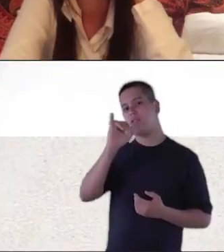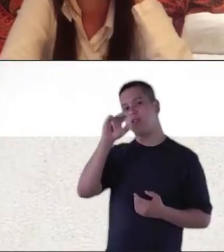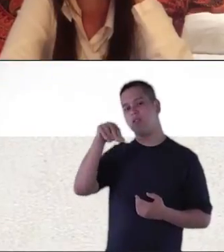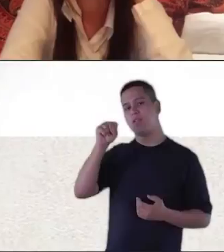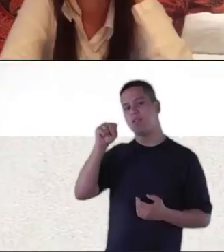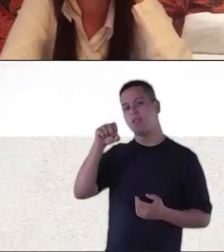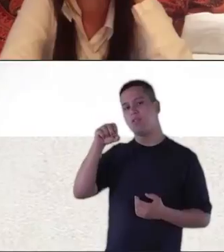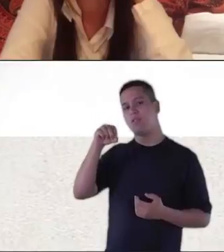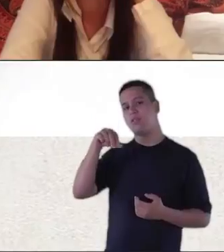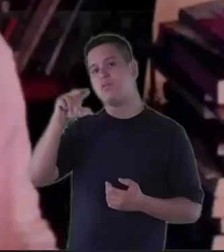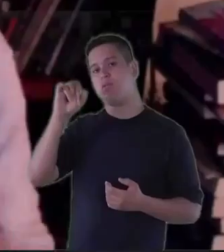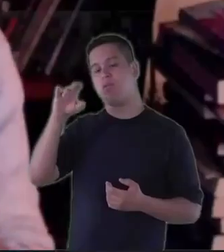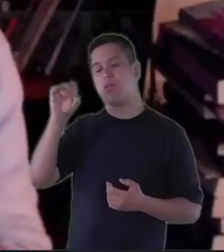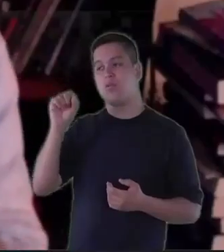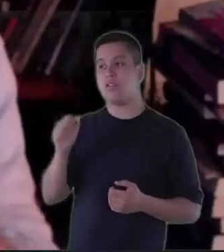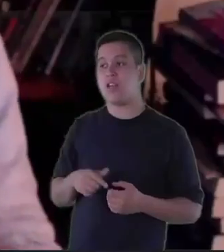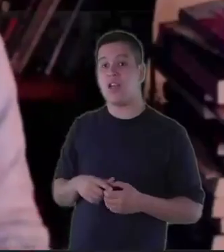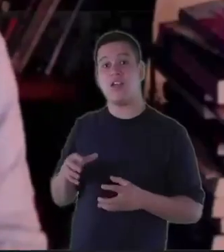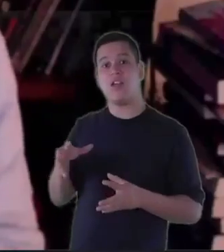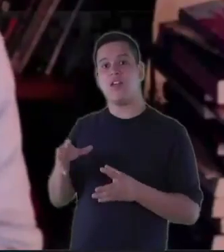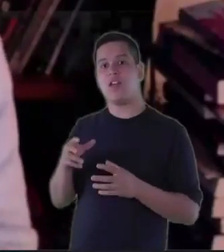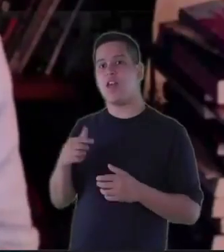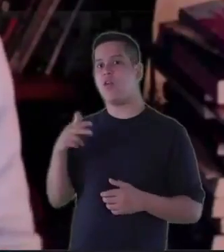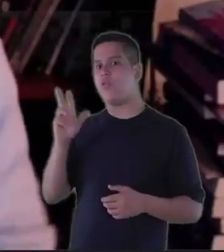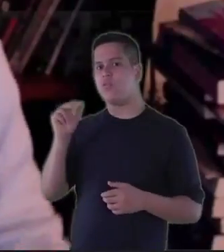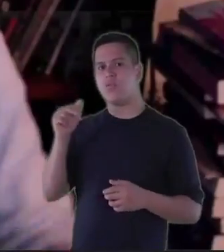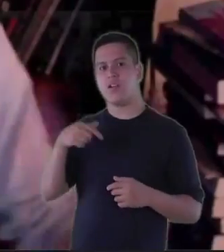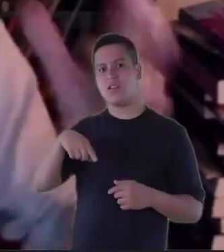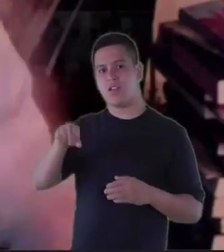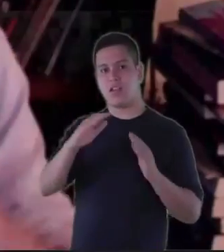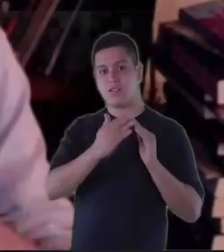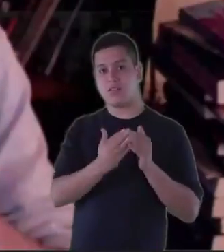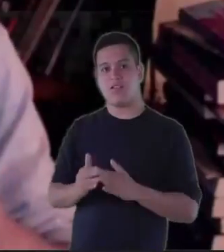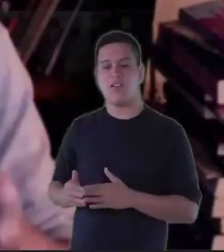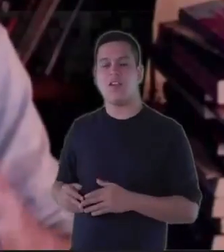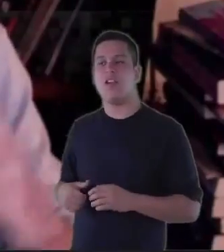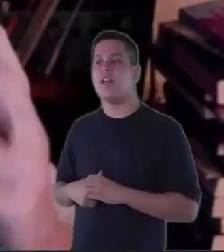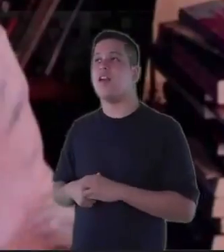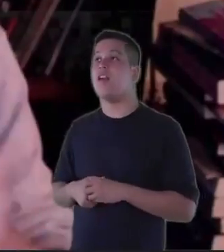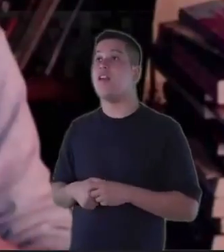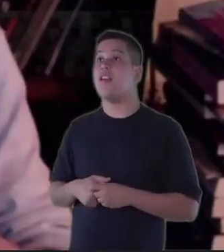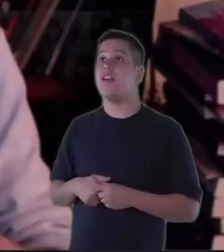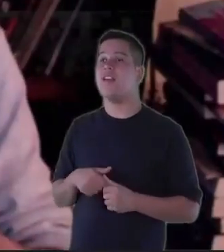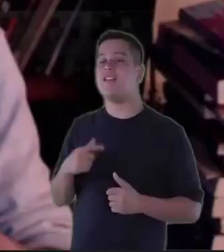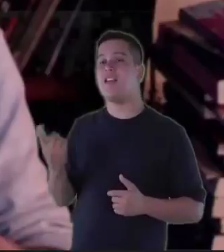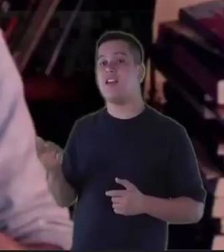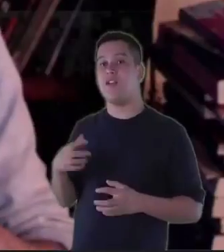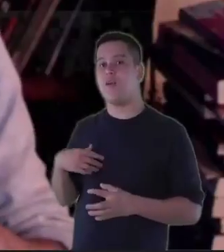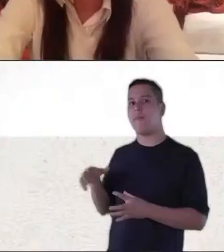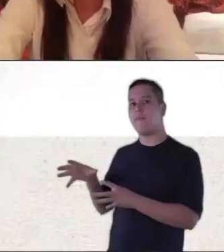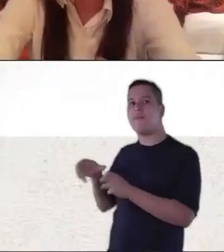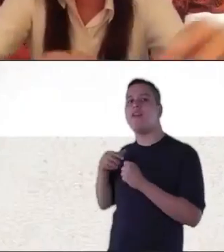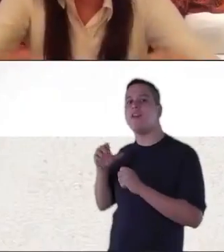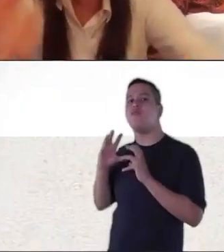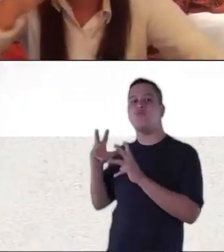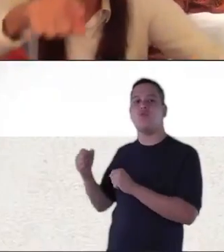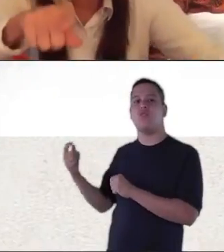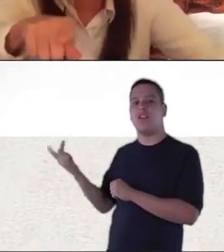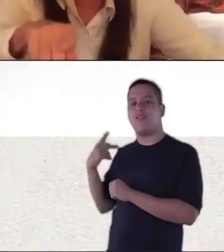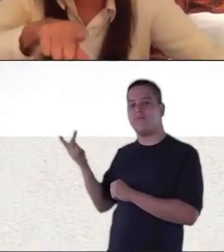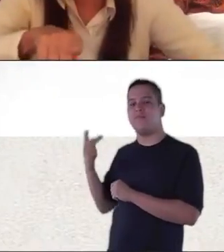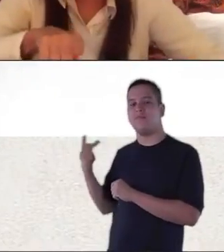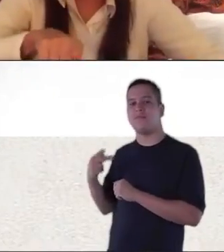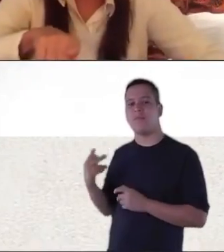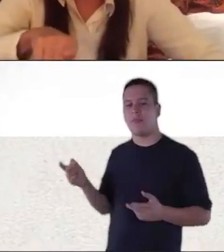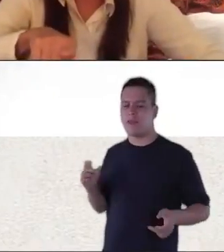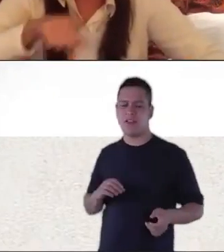na favela, mas eu peguei todas as informações que a Malu me passou e... Aí tudo bem, até aí tudo ótimo. O problema é que eu falei